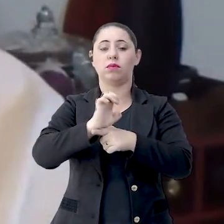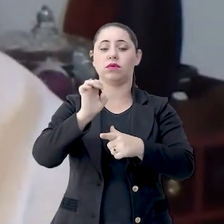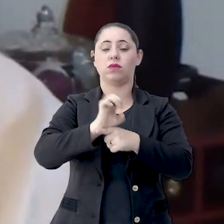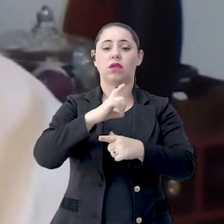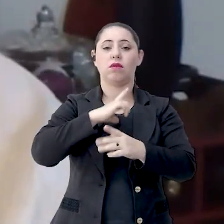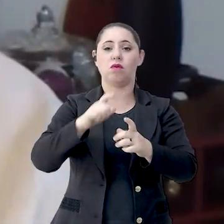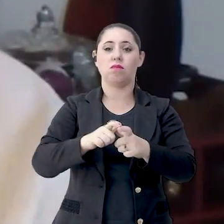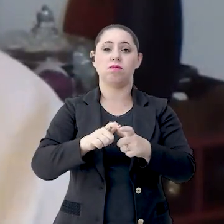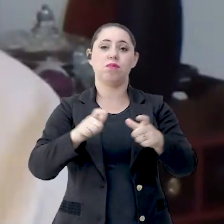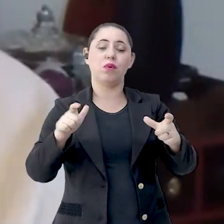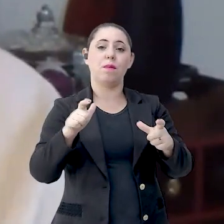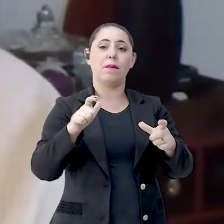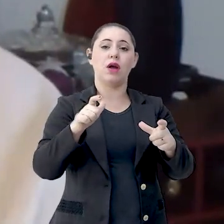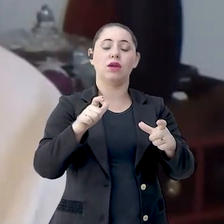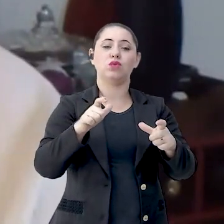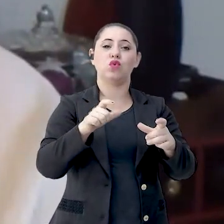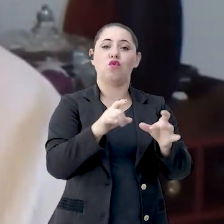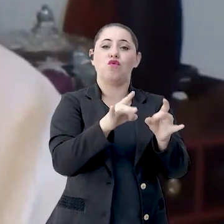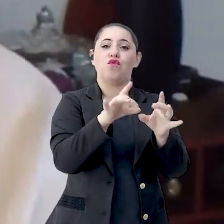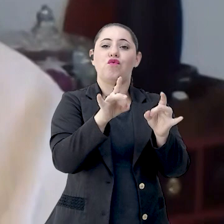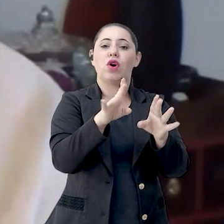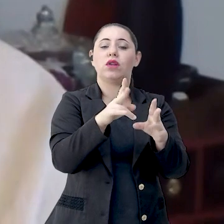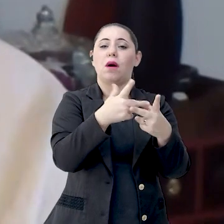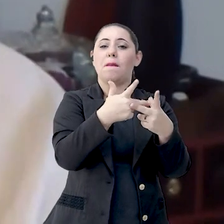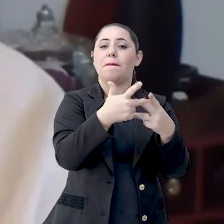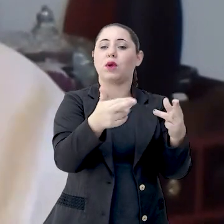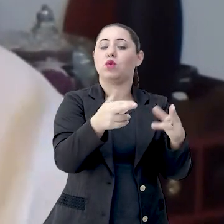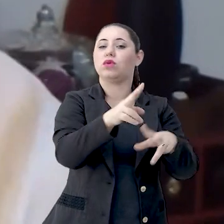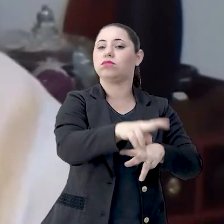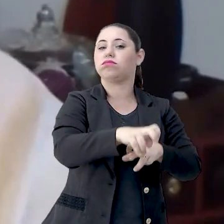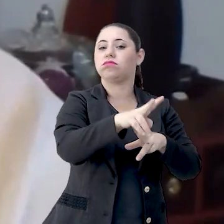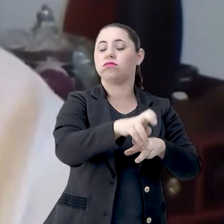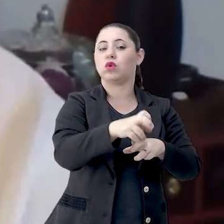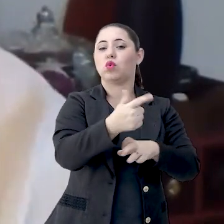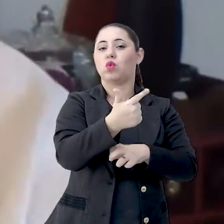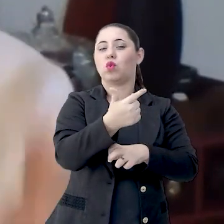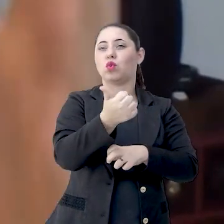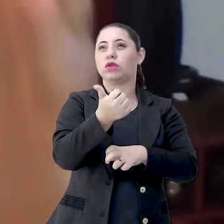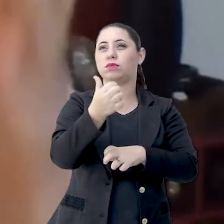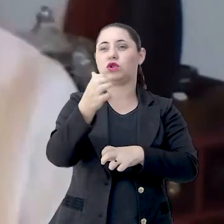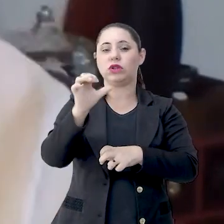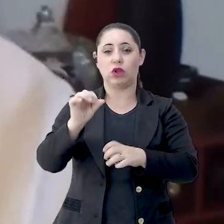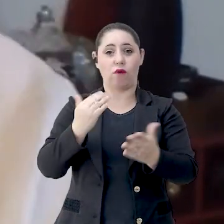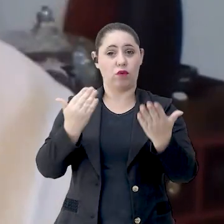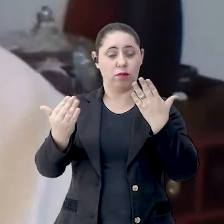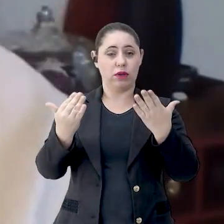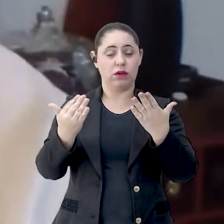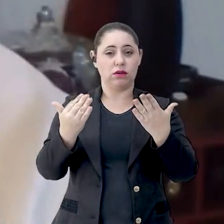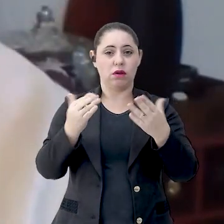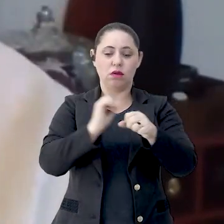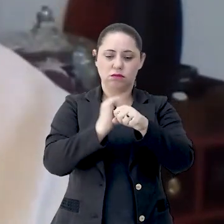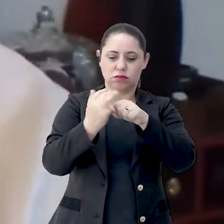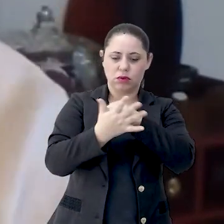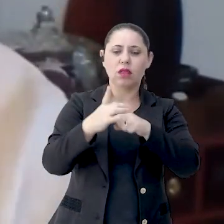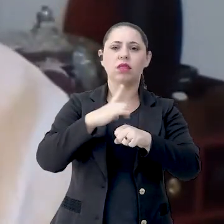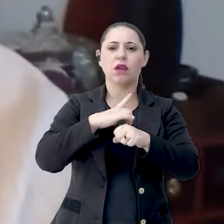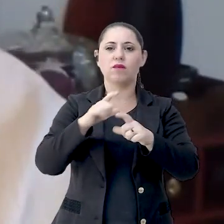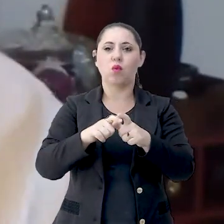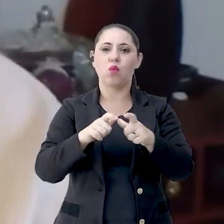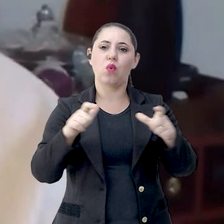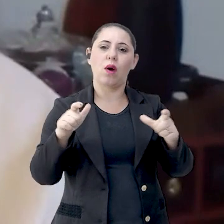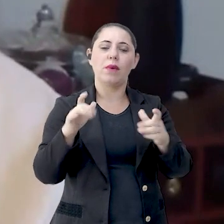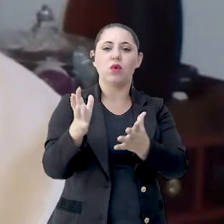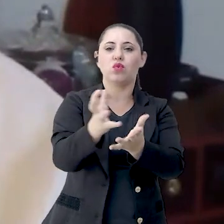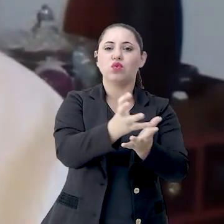teve um aumento nas exportações de produtos industrializados em relação ao mesmo período de 2019. Então, mesmo na pandemia, a gente teve um aumento